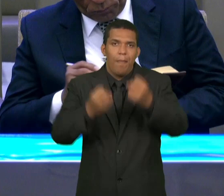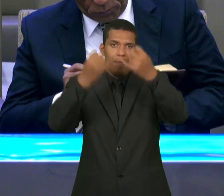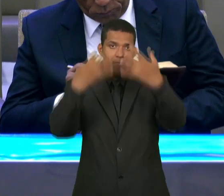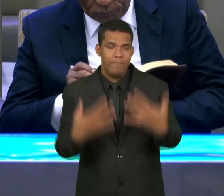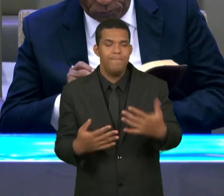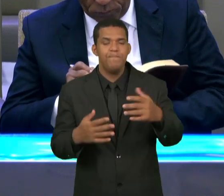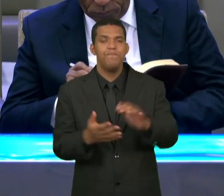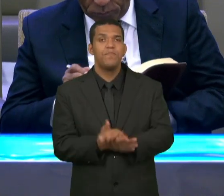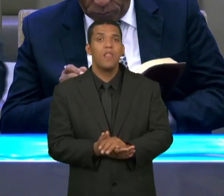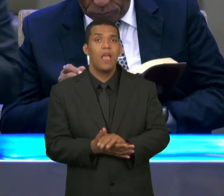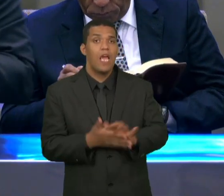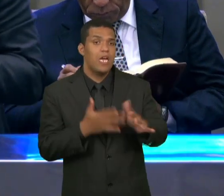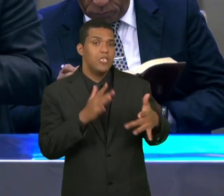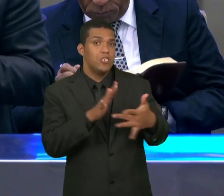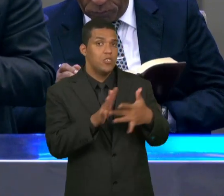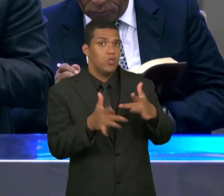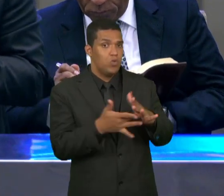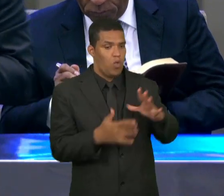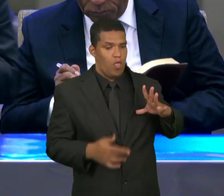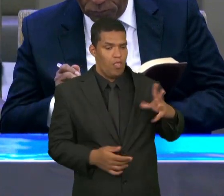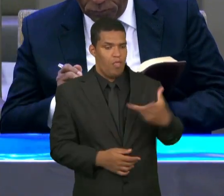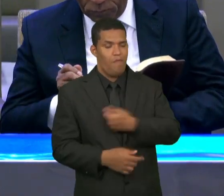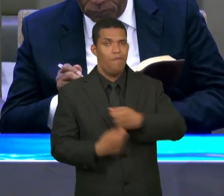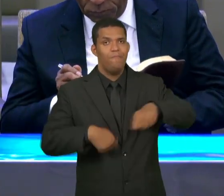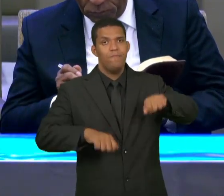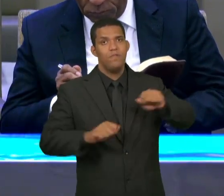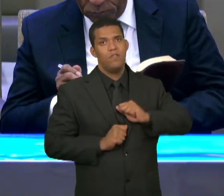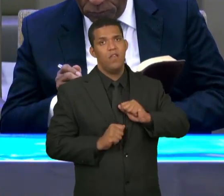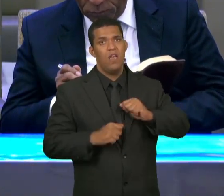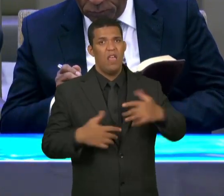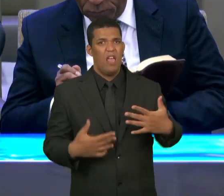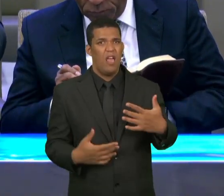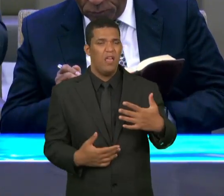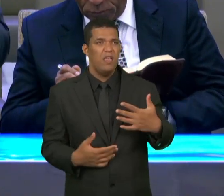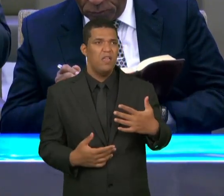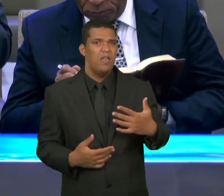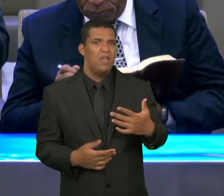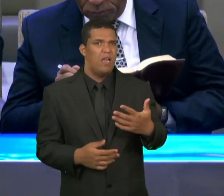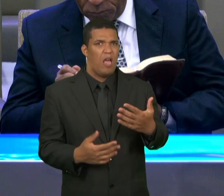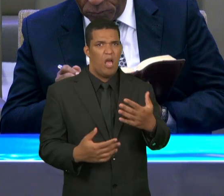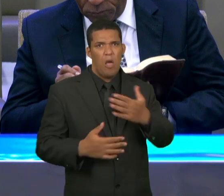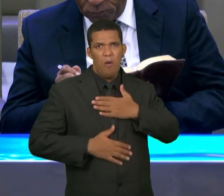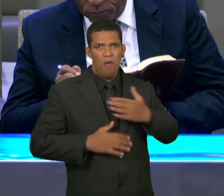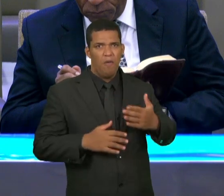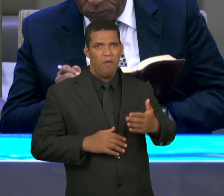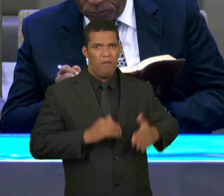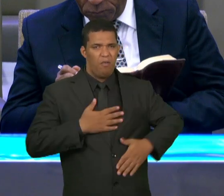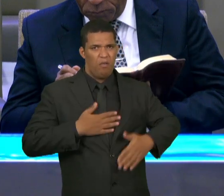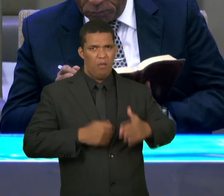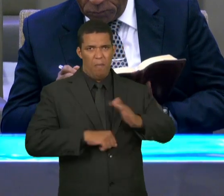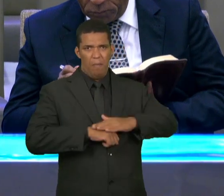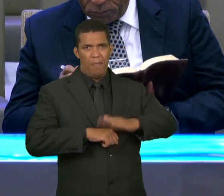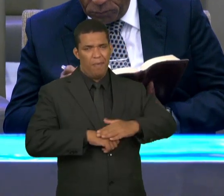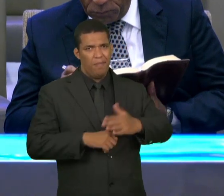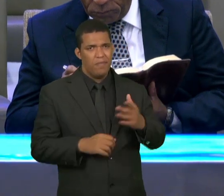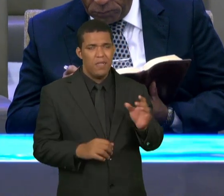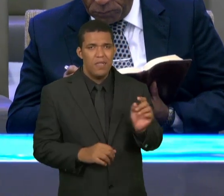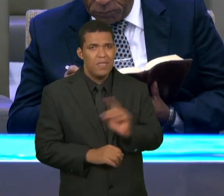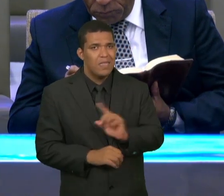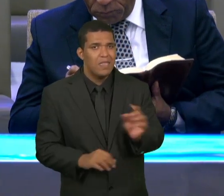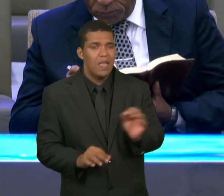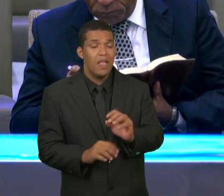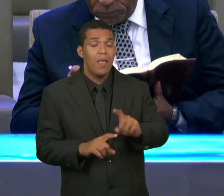nos salvou e chamou, não segundo as nossas obras, mas segundo o